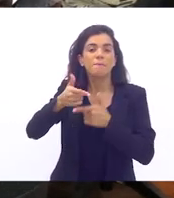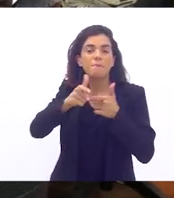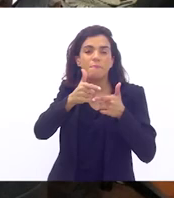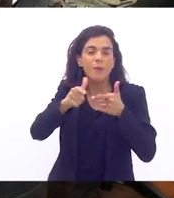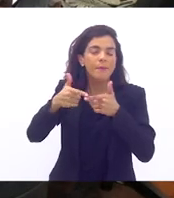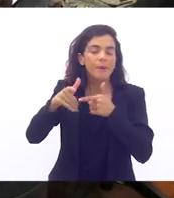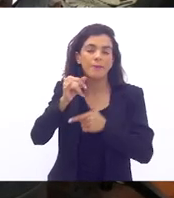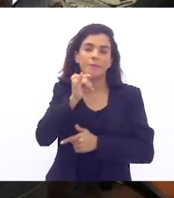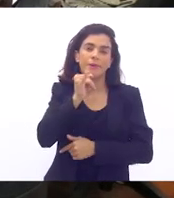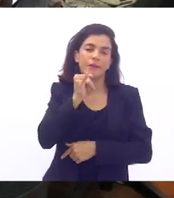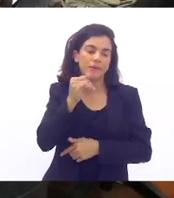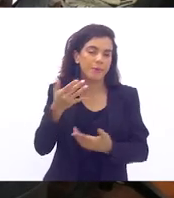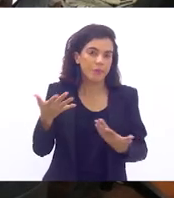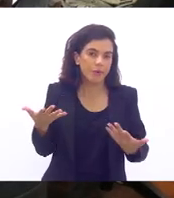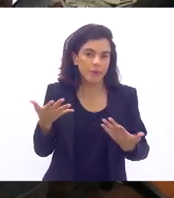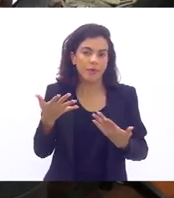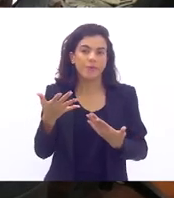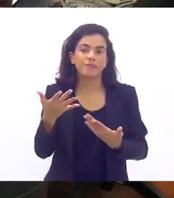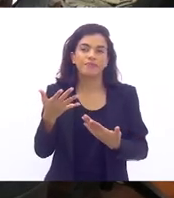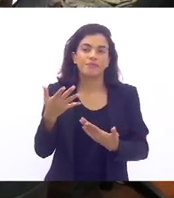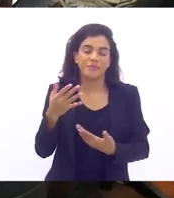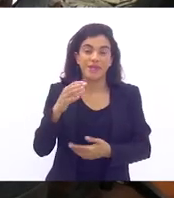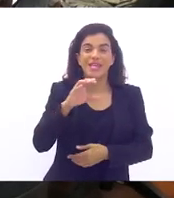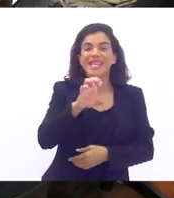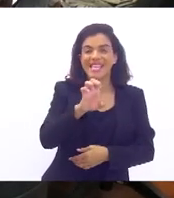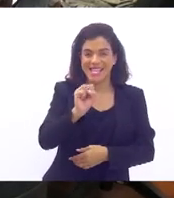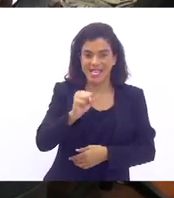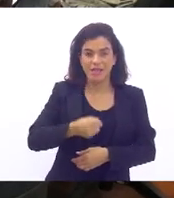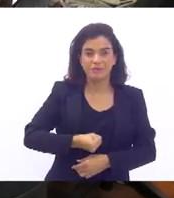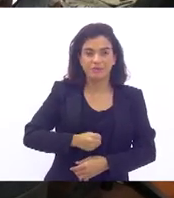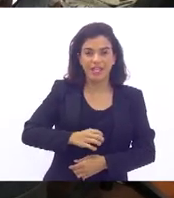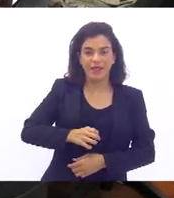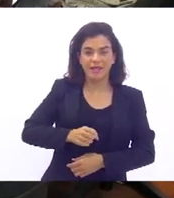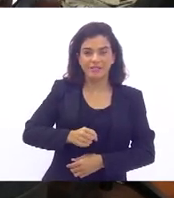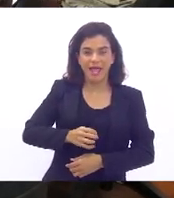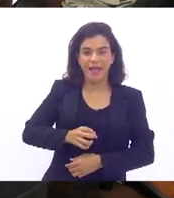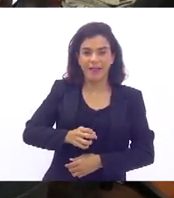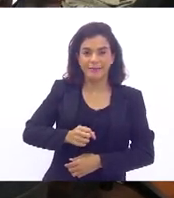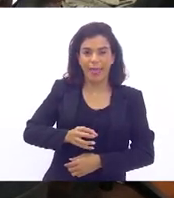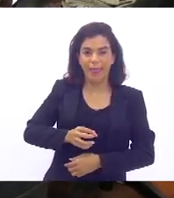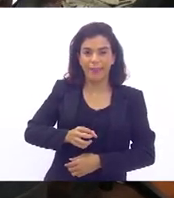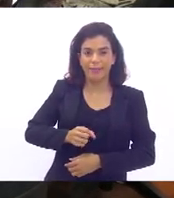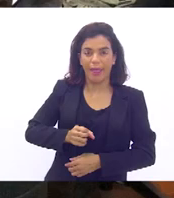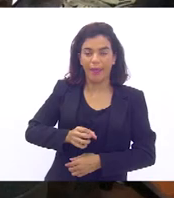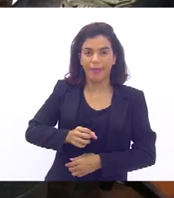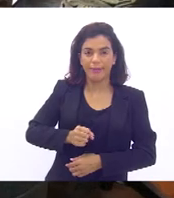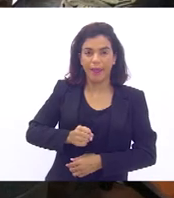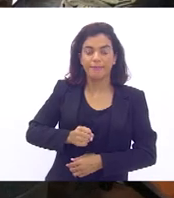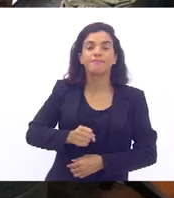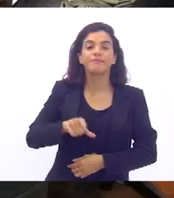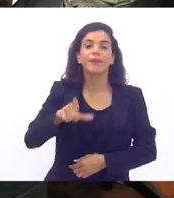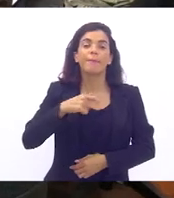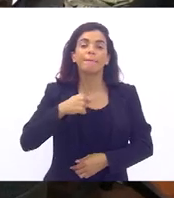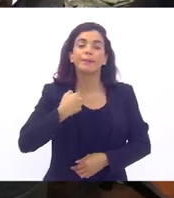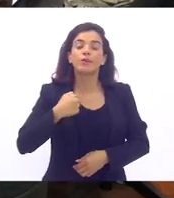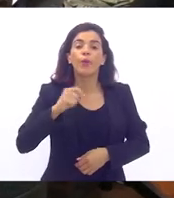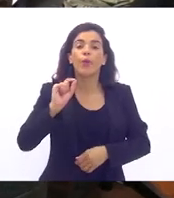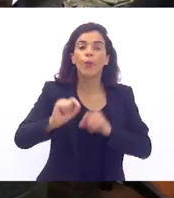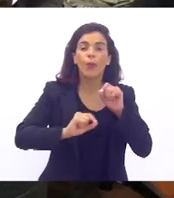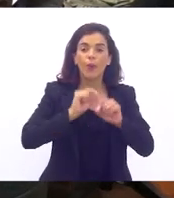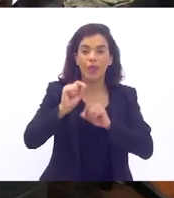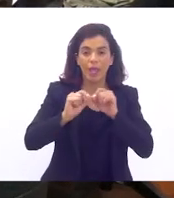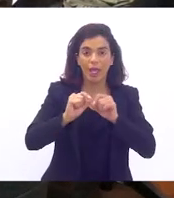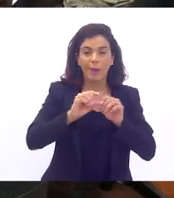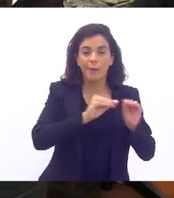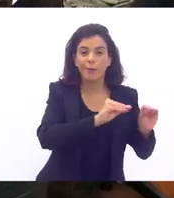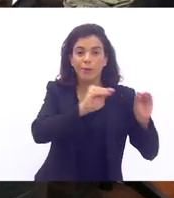como estanose de esôfago né E nós recentemente tivemos que tirar os nossos filhos do